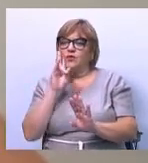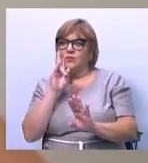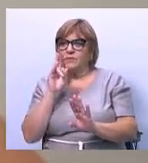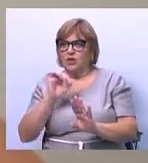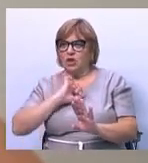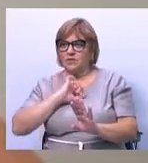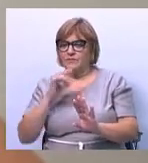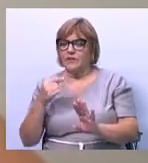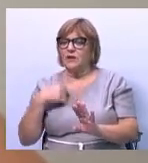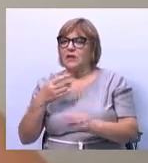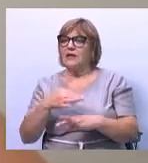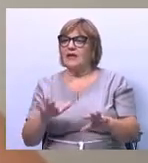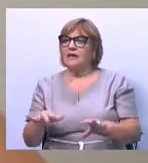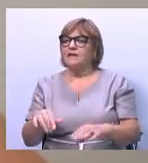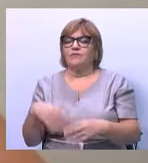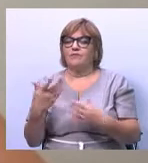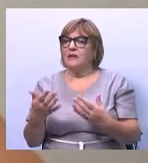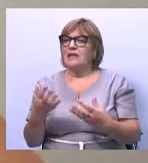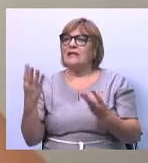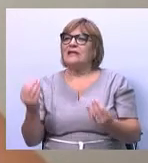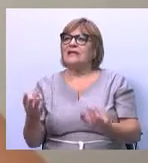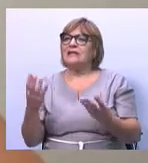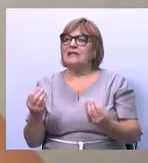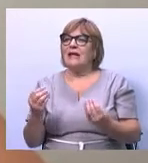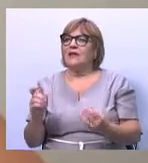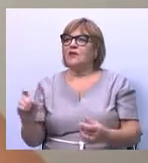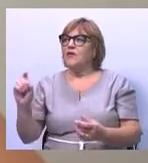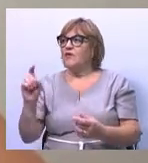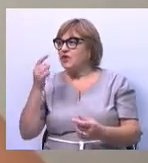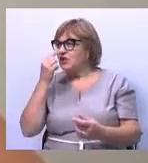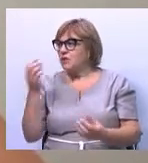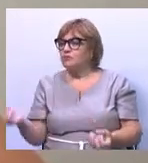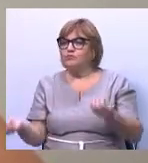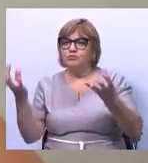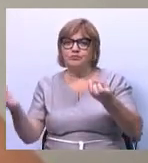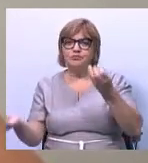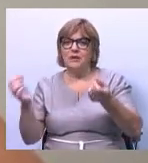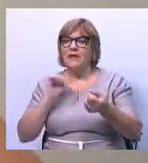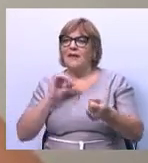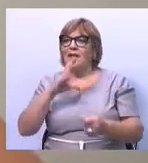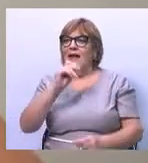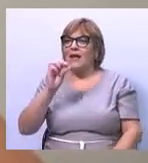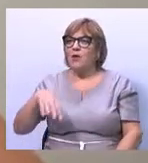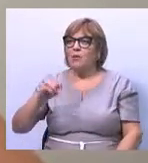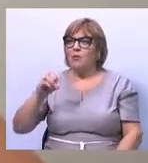enquanto damos banho às crianças, colocarmos, por exemplo, na sala o difusor com lavanda, com camomila